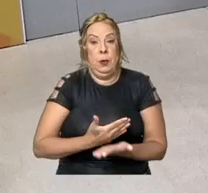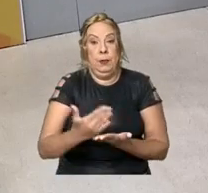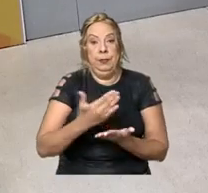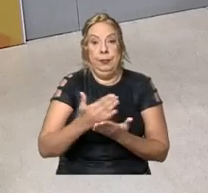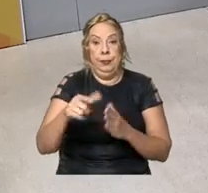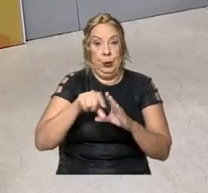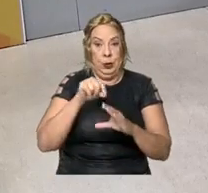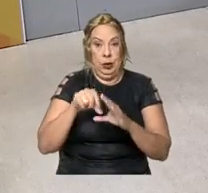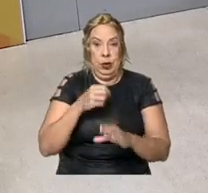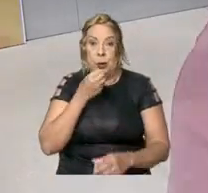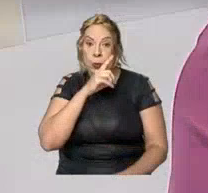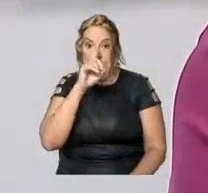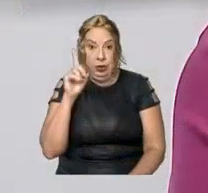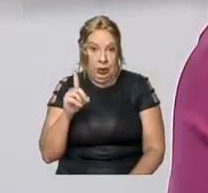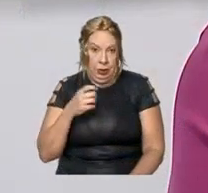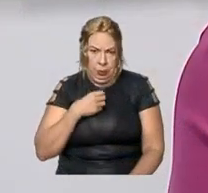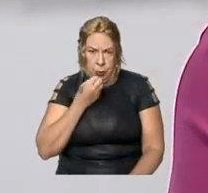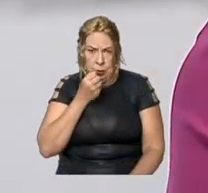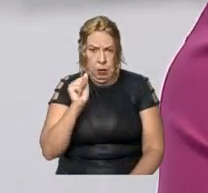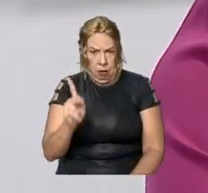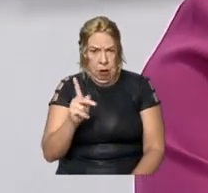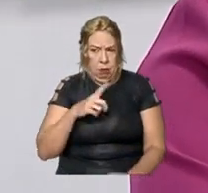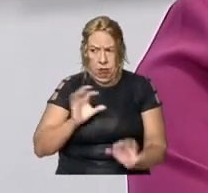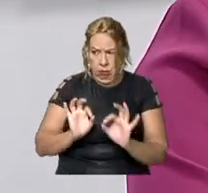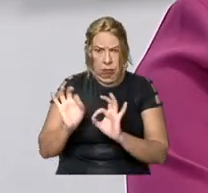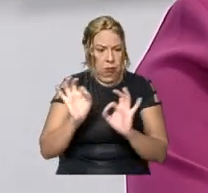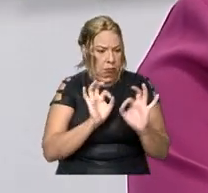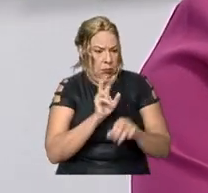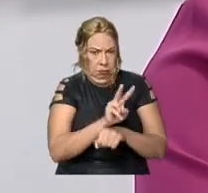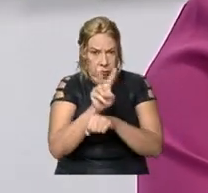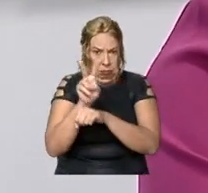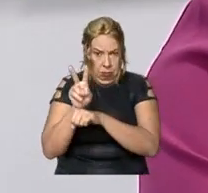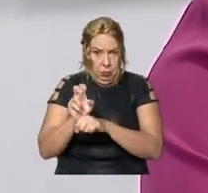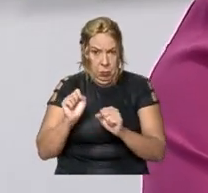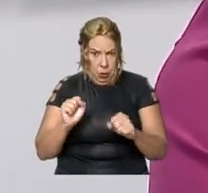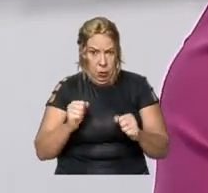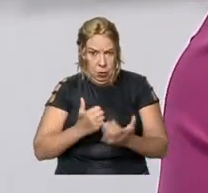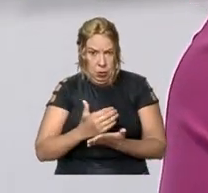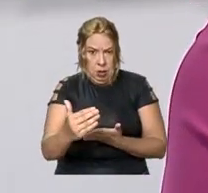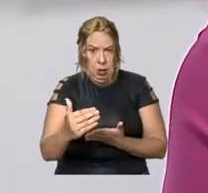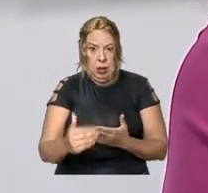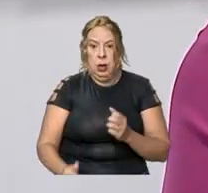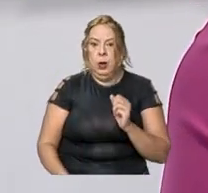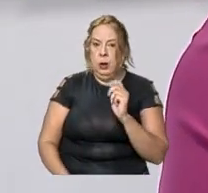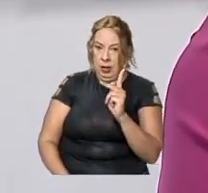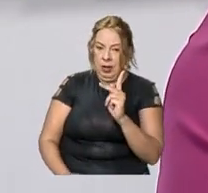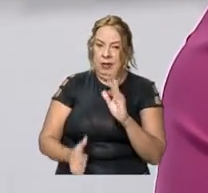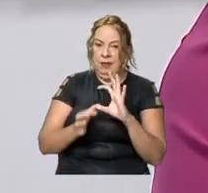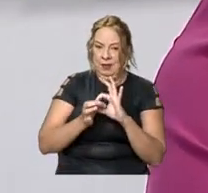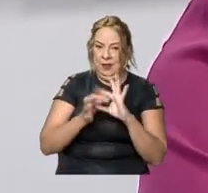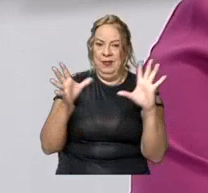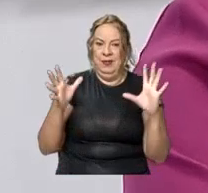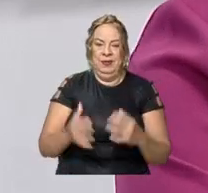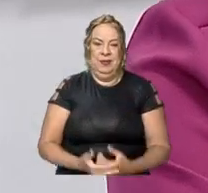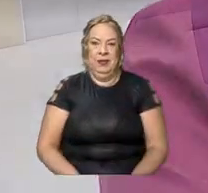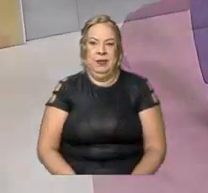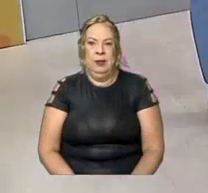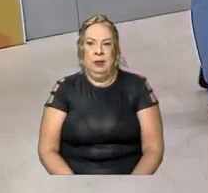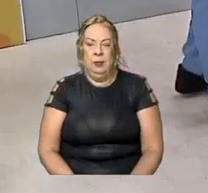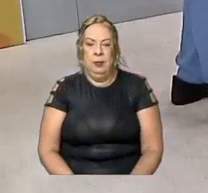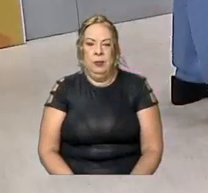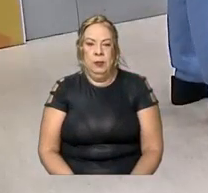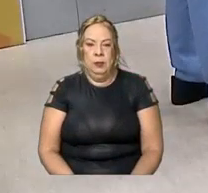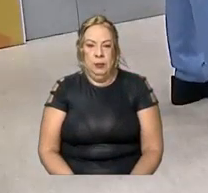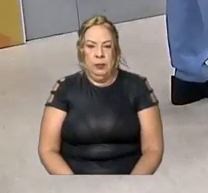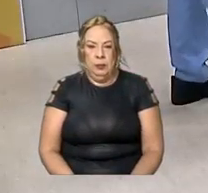sorteio. Thaís, bom dia para você. Está tudo ok hoje aqui com o nosso programa? Já podemos iniciar? Está autorizado. Muito obrigado, querida.